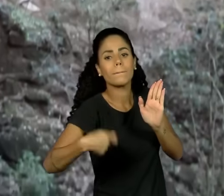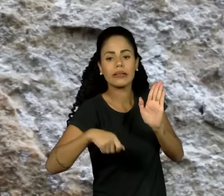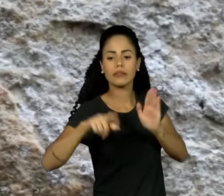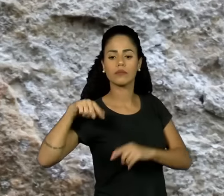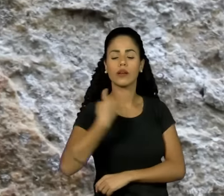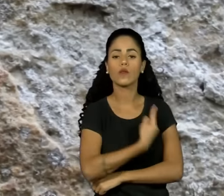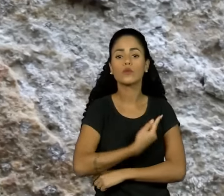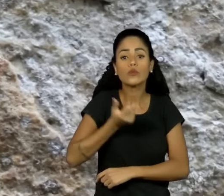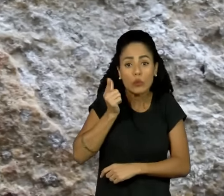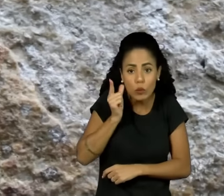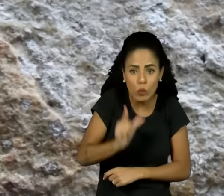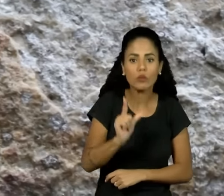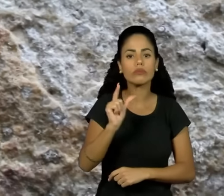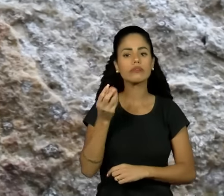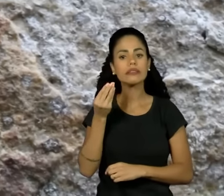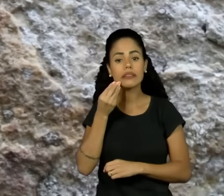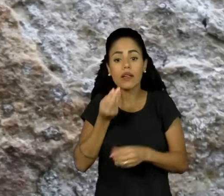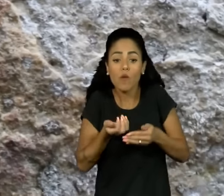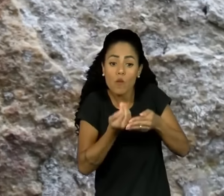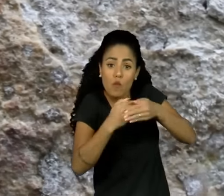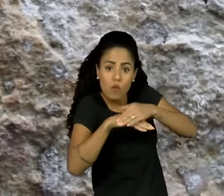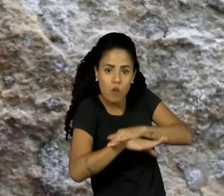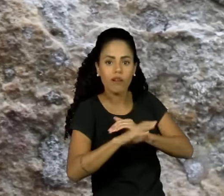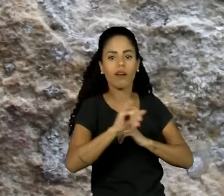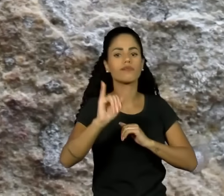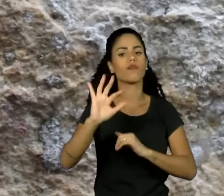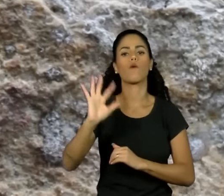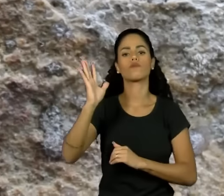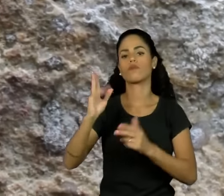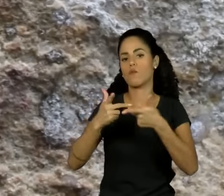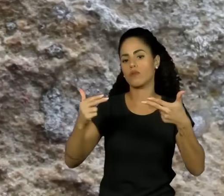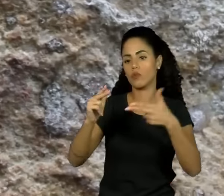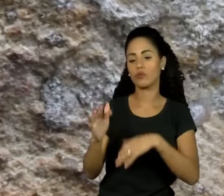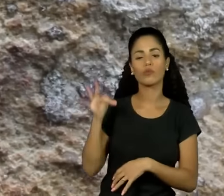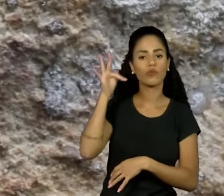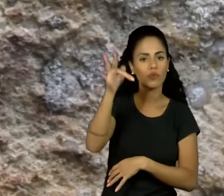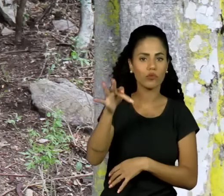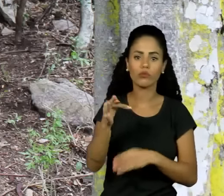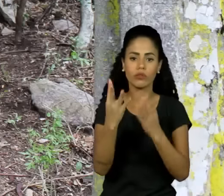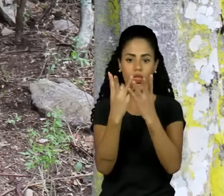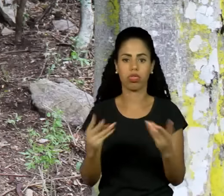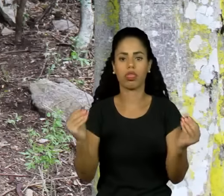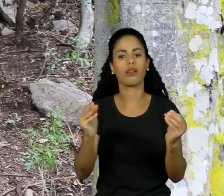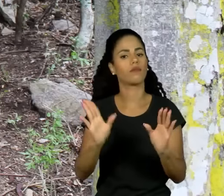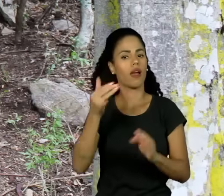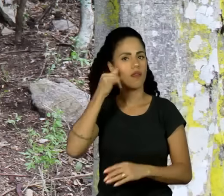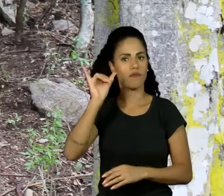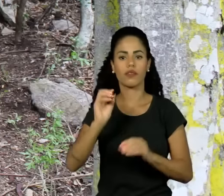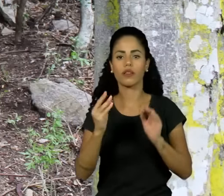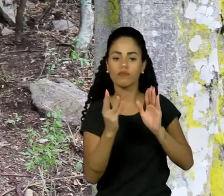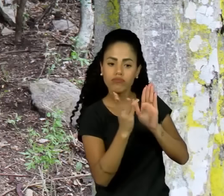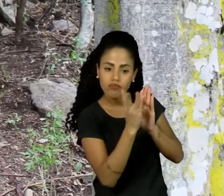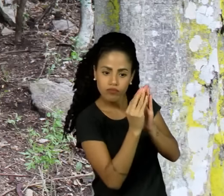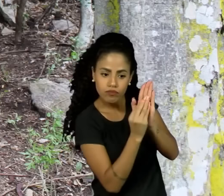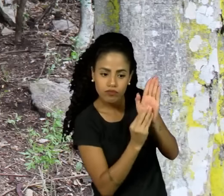possa, pelo menos, ter, né, caso haja esses sítios desapareçam mais para frente, a gente